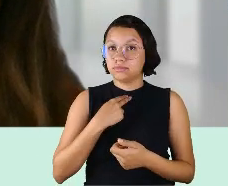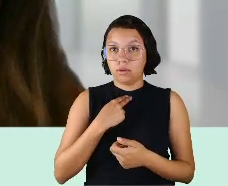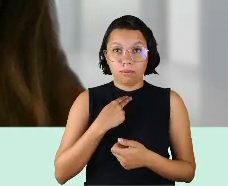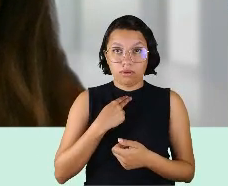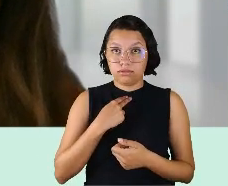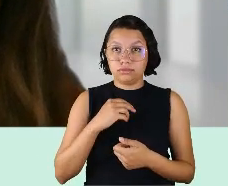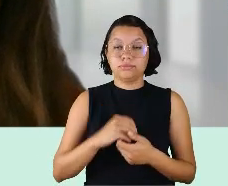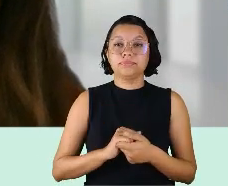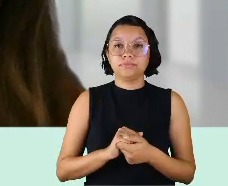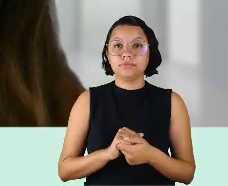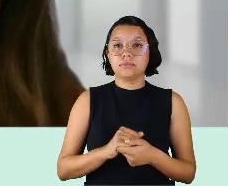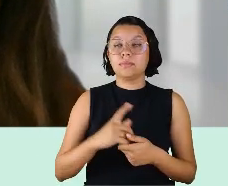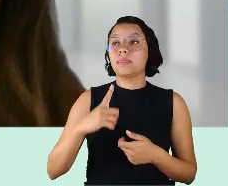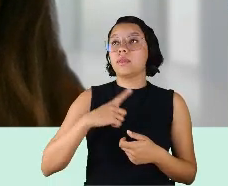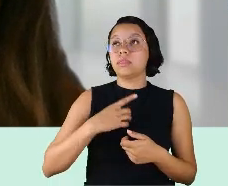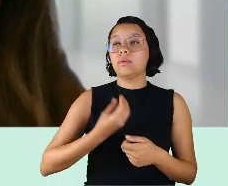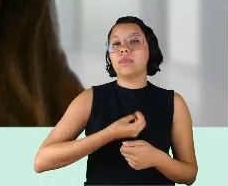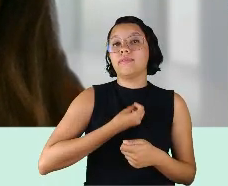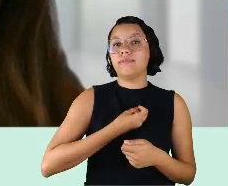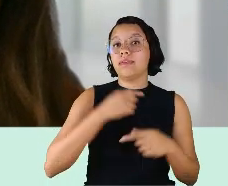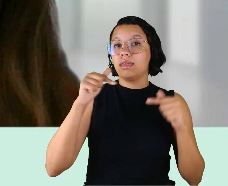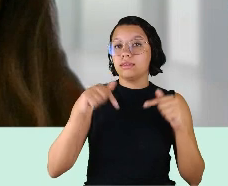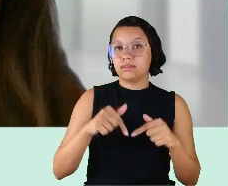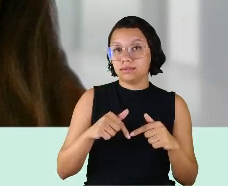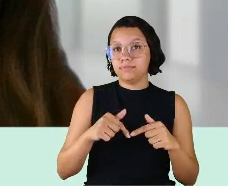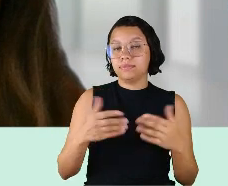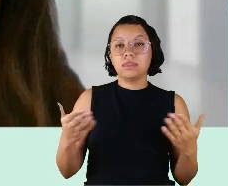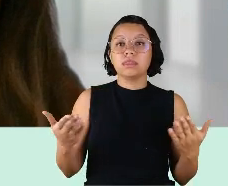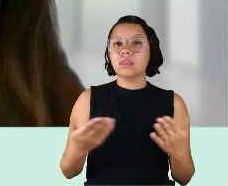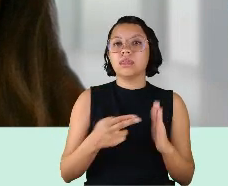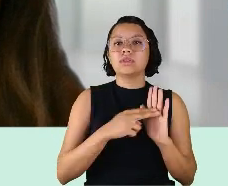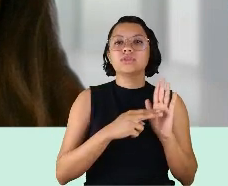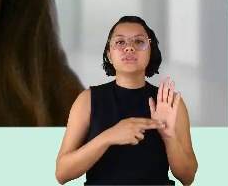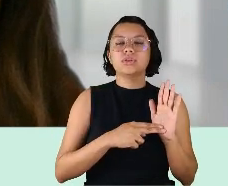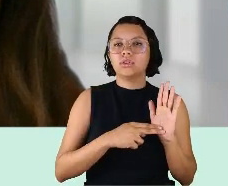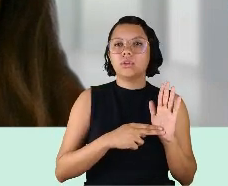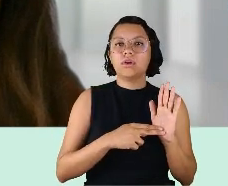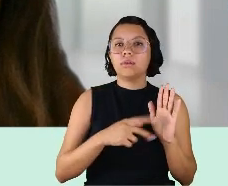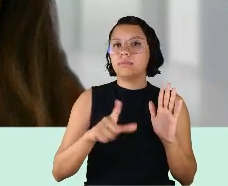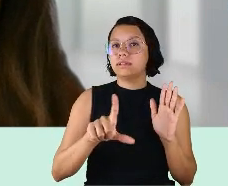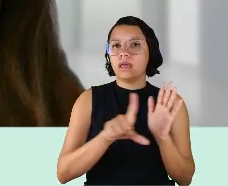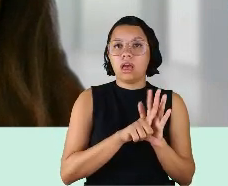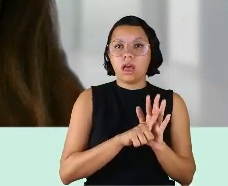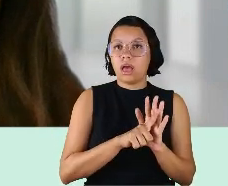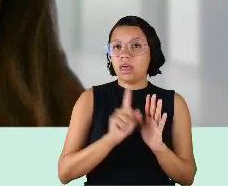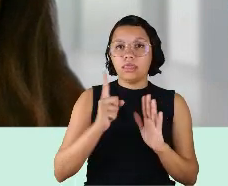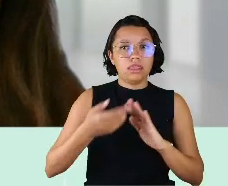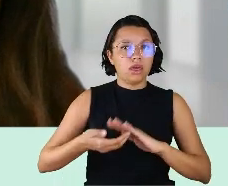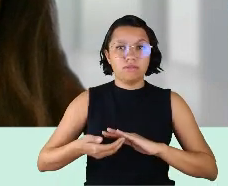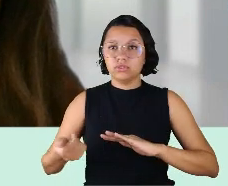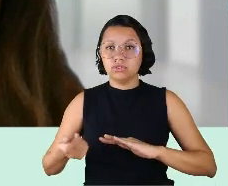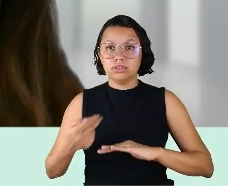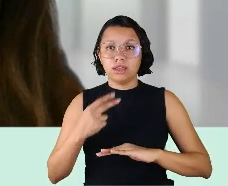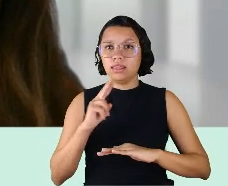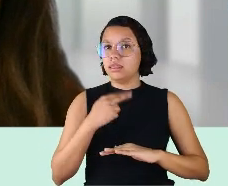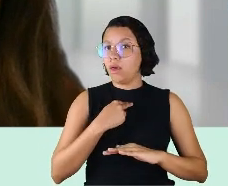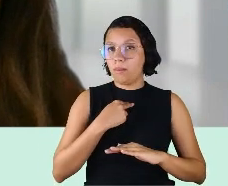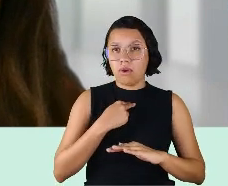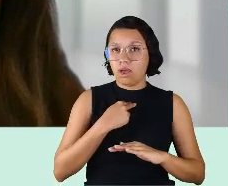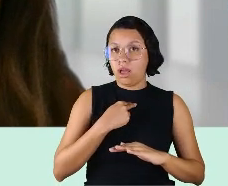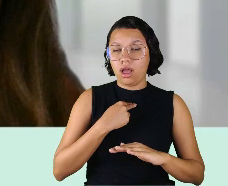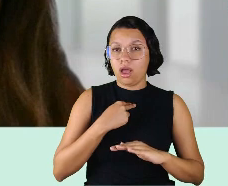posso. Eu tenho que residir aqui. Essa norma da LOMAN não foi revogada, nem poderá ser por